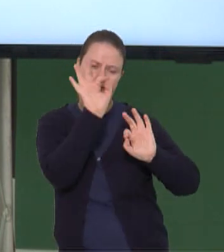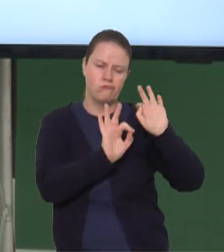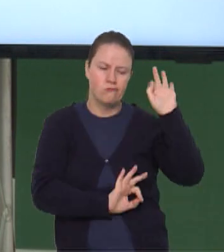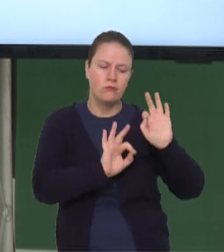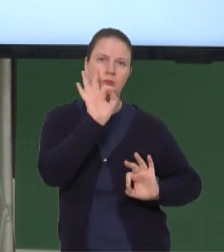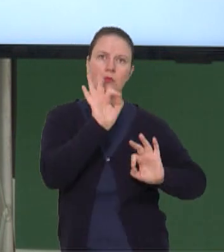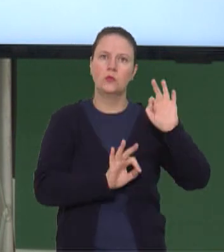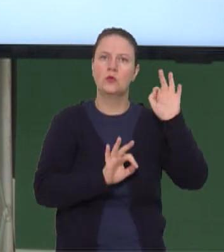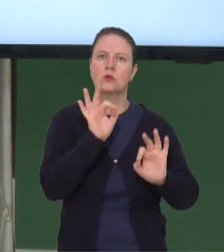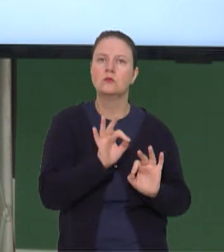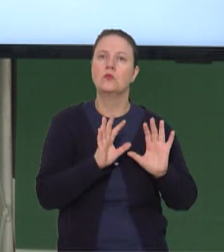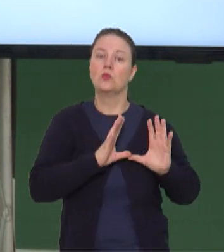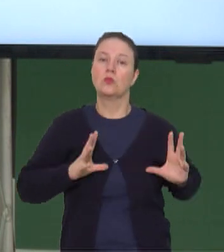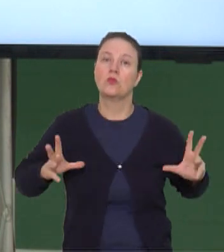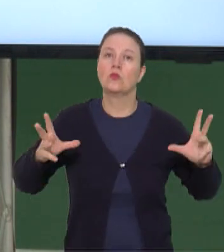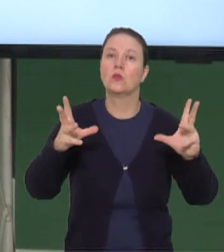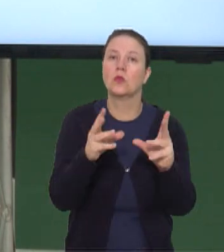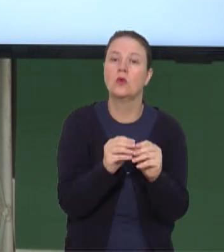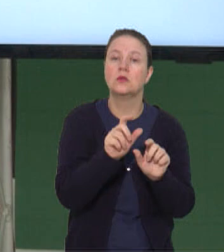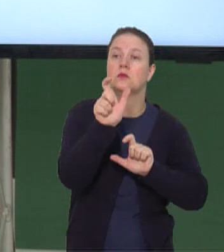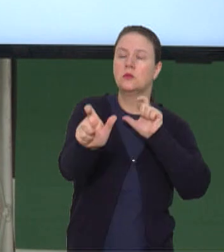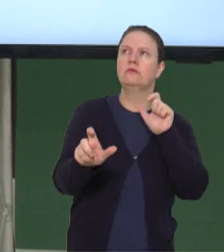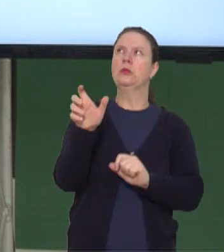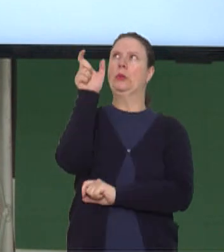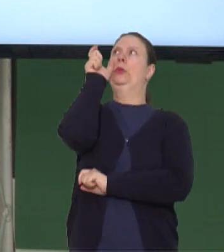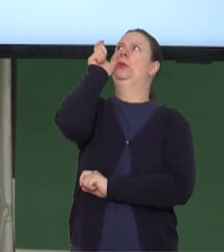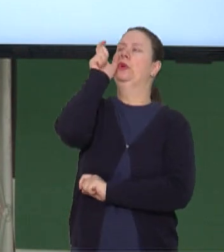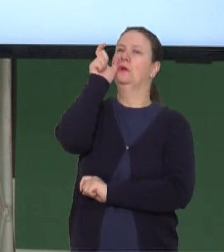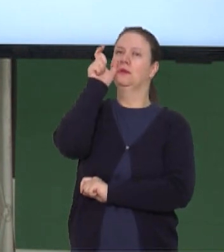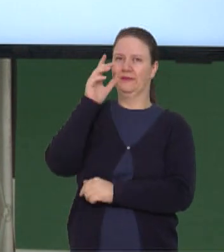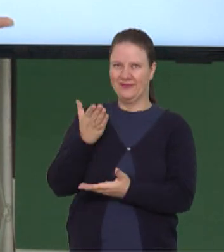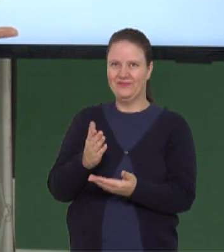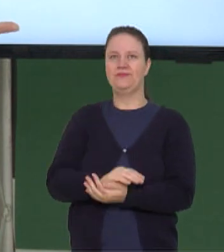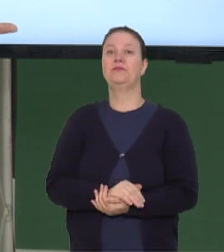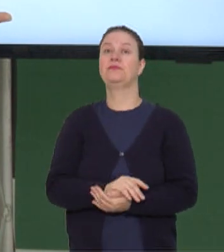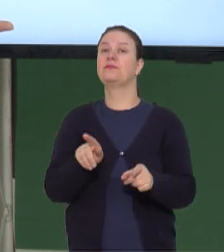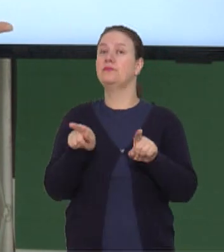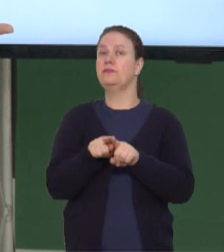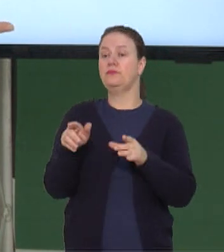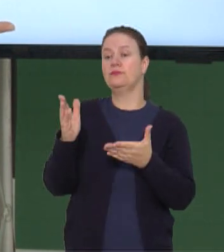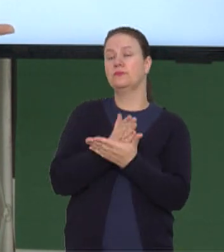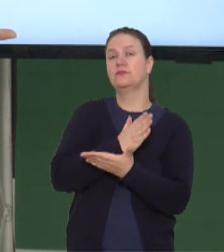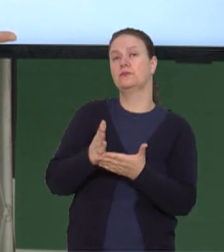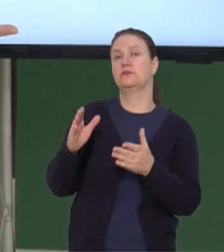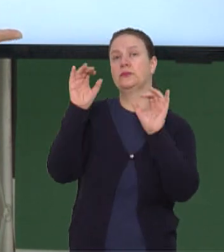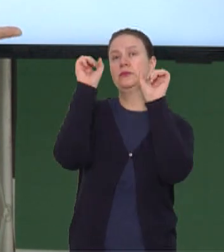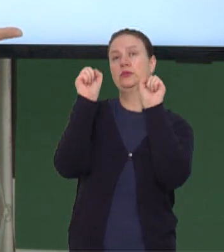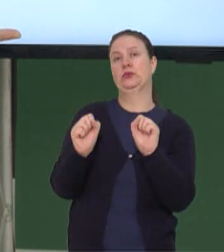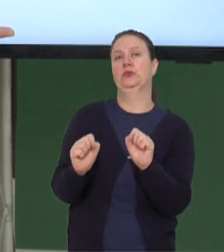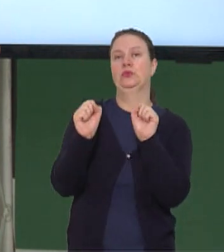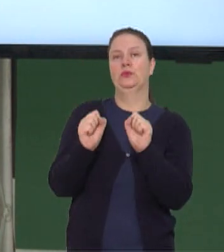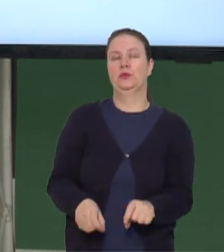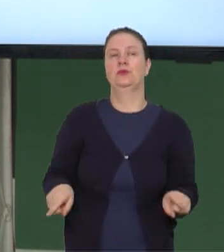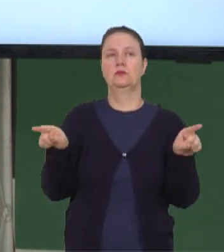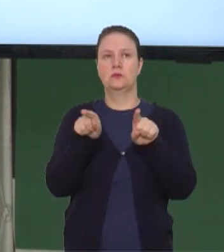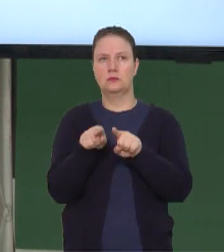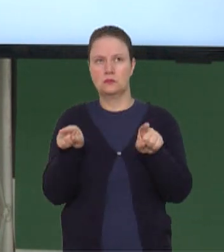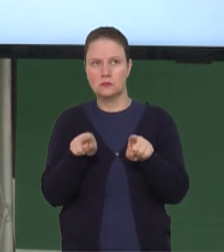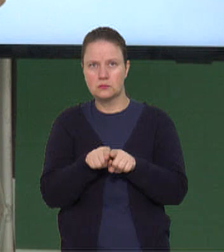organização, então tudo isso aí para atrair o seu eleitorado. Tá? A divisão dos poderes, como é que ficou na Constituição de